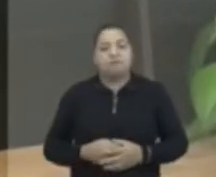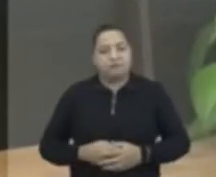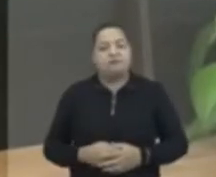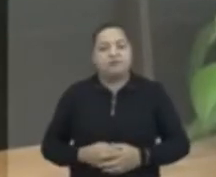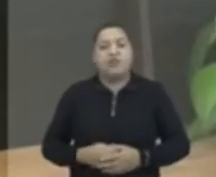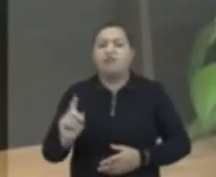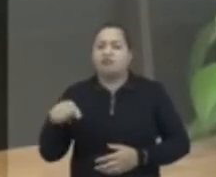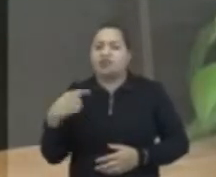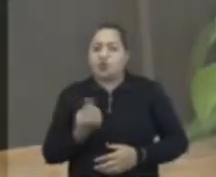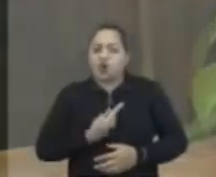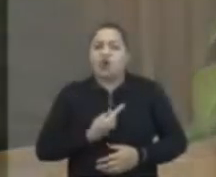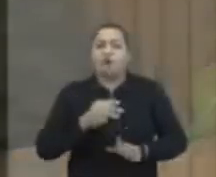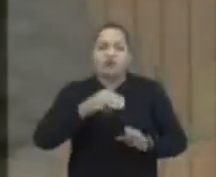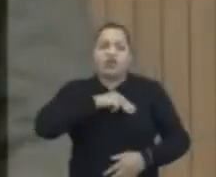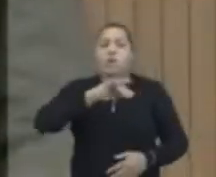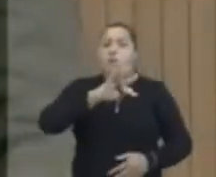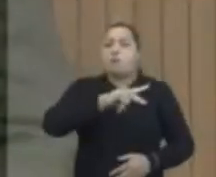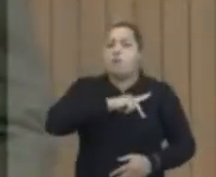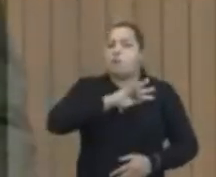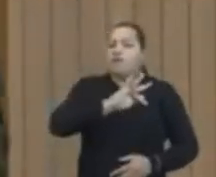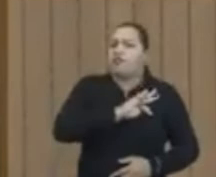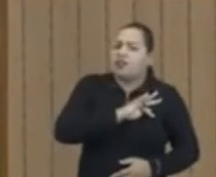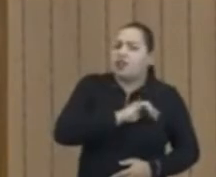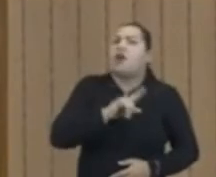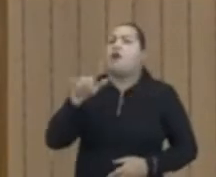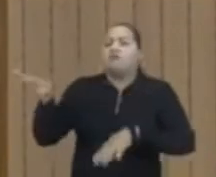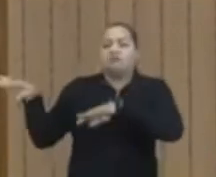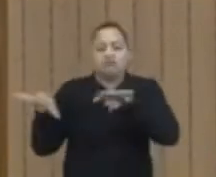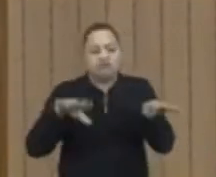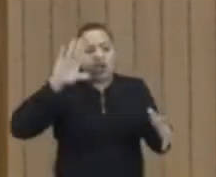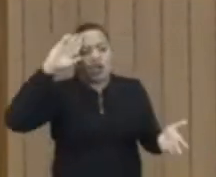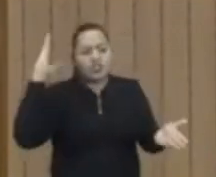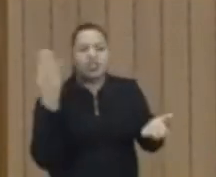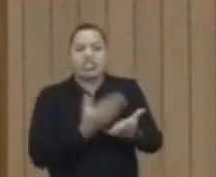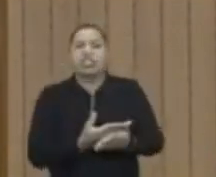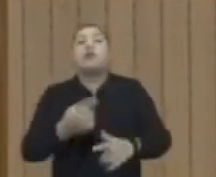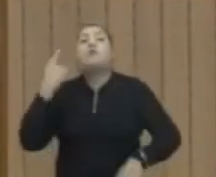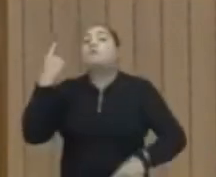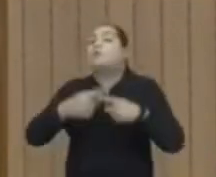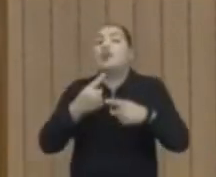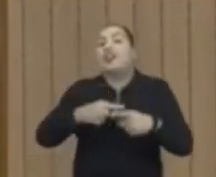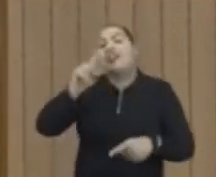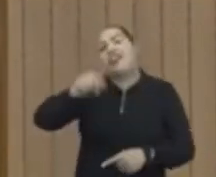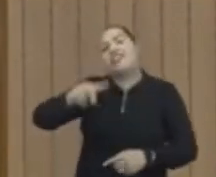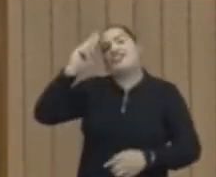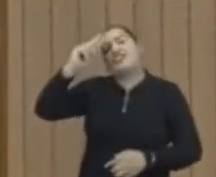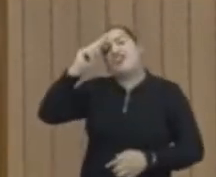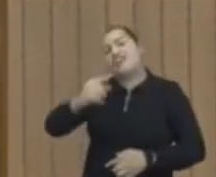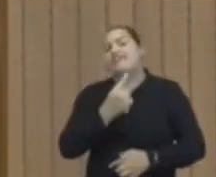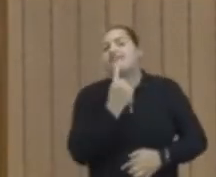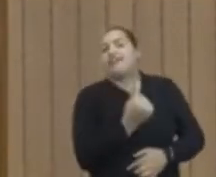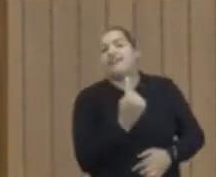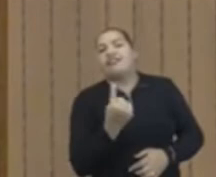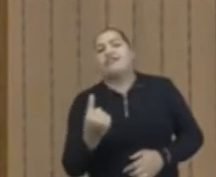credibilidade, nós temos esse trabalho, nós temos essa capacitação, graças também à história de cada um